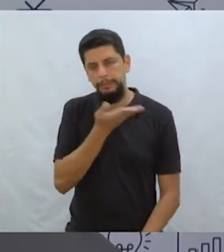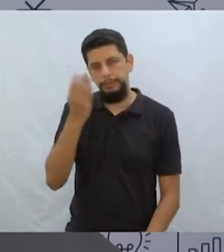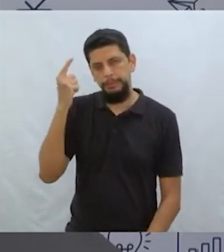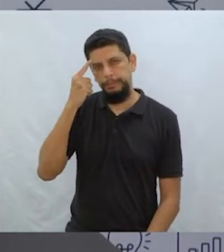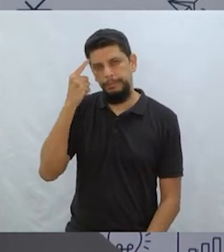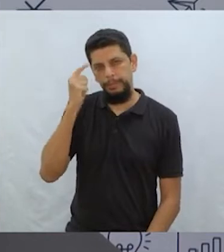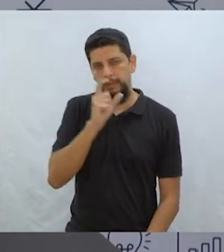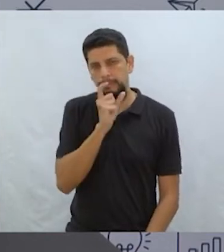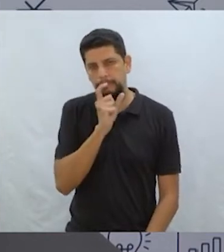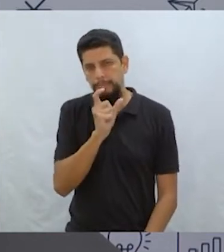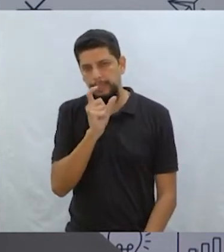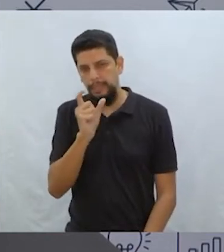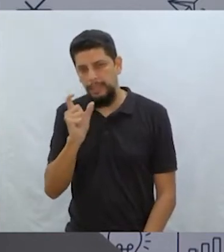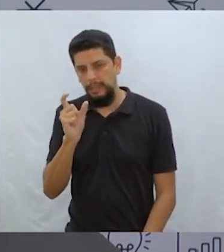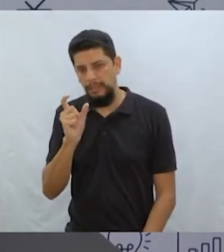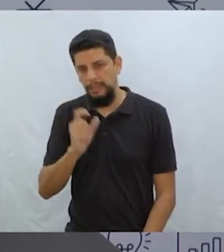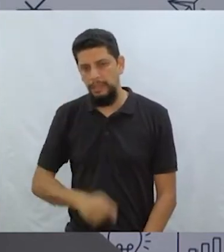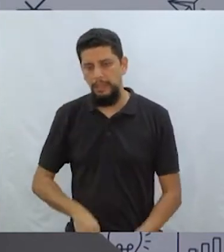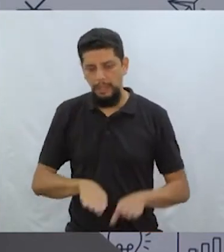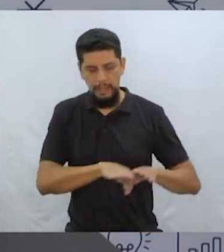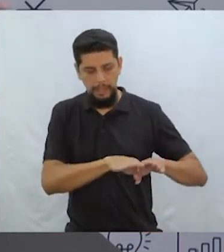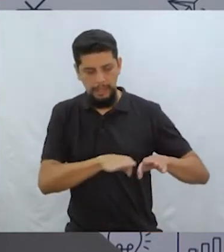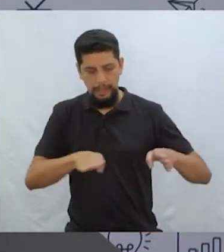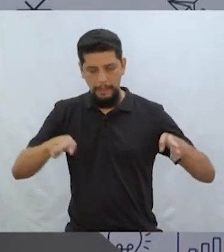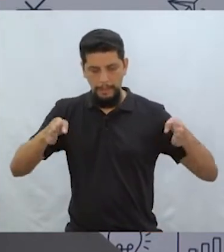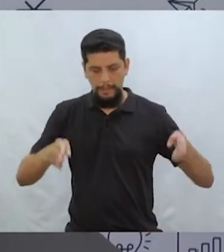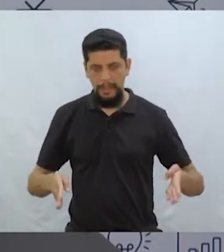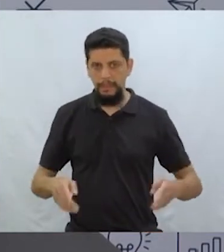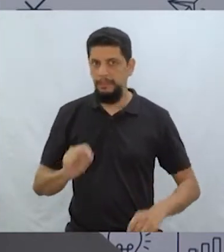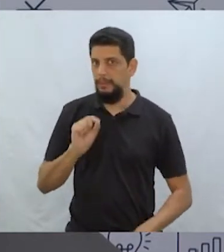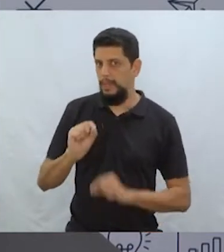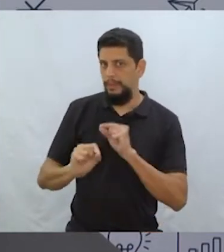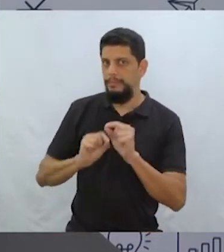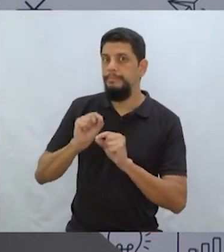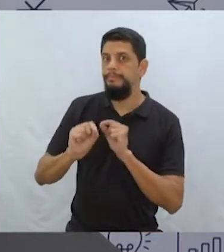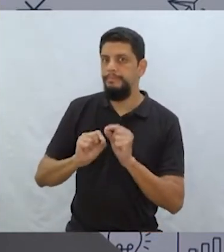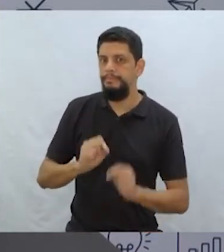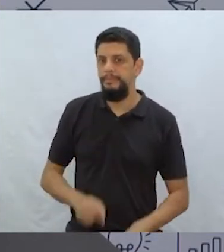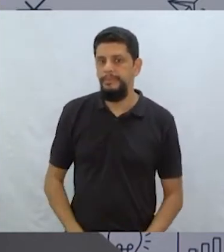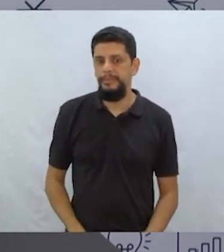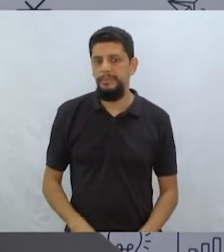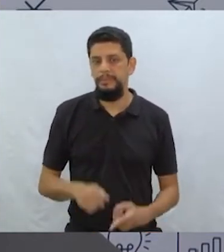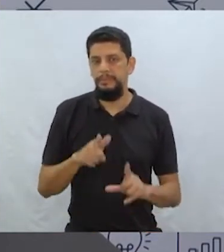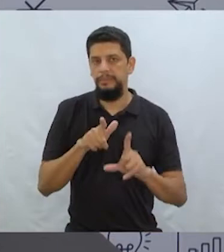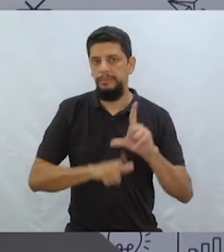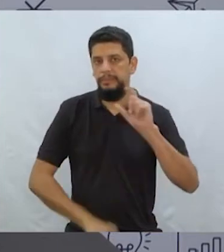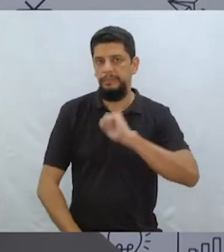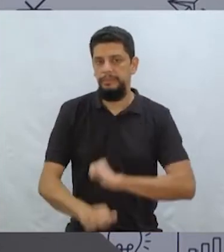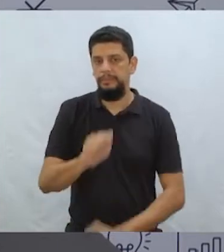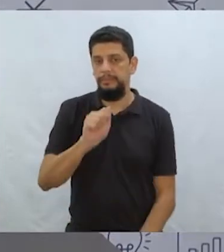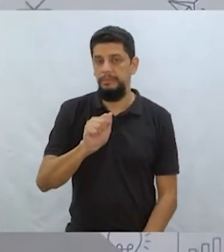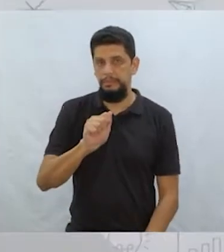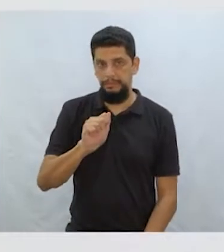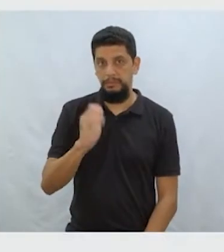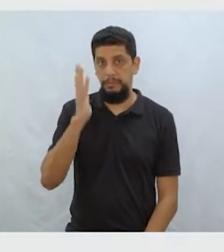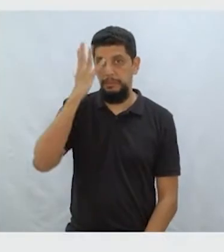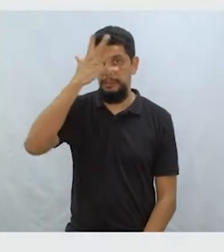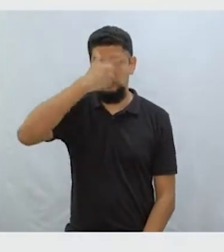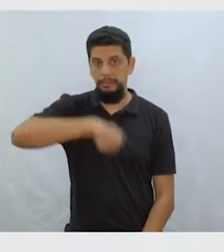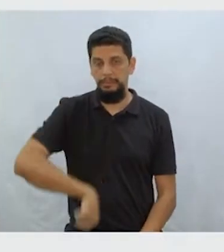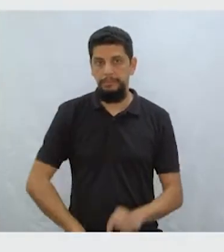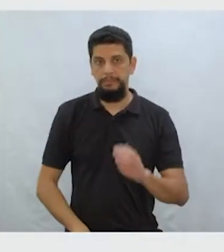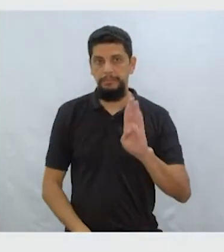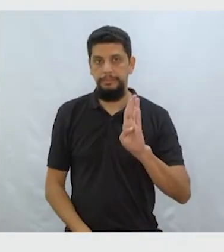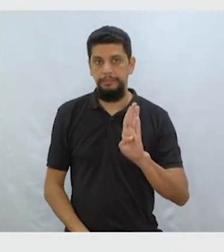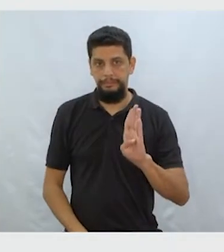entende essa palavra Como que essa mesa Colonial é letra A bonita